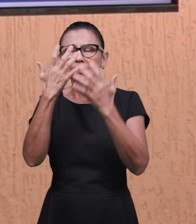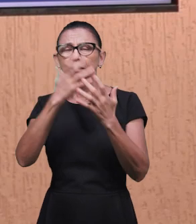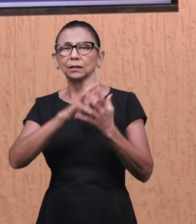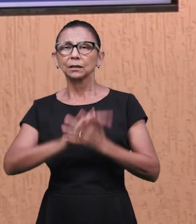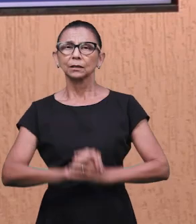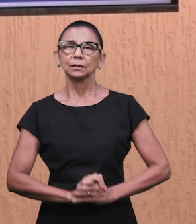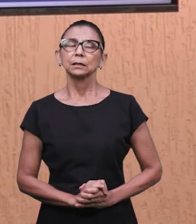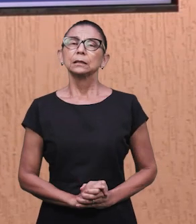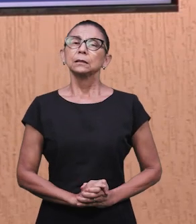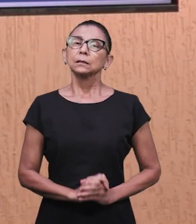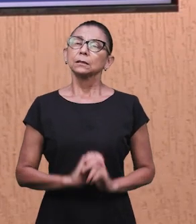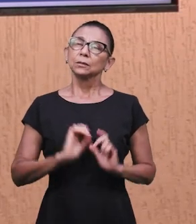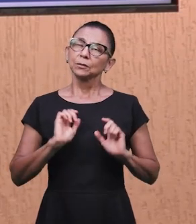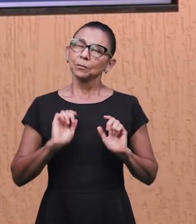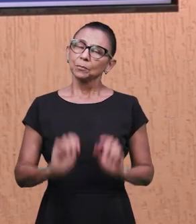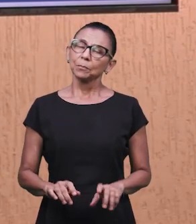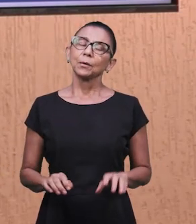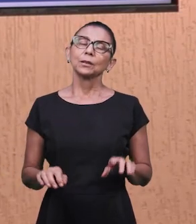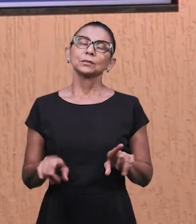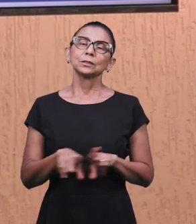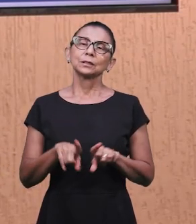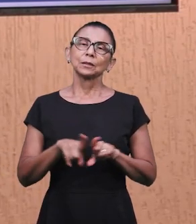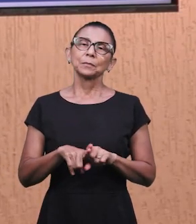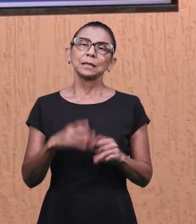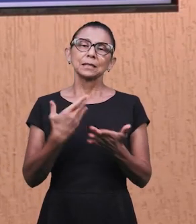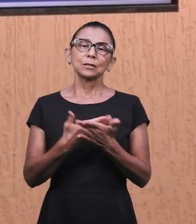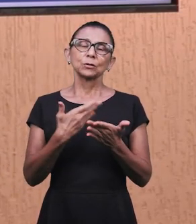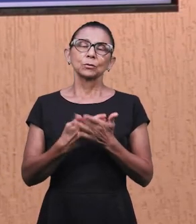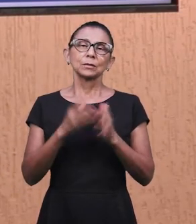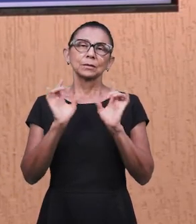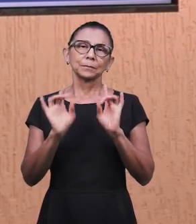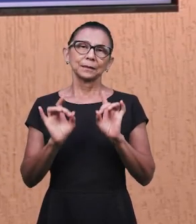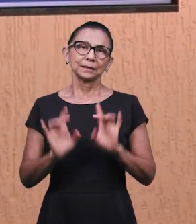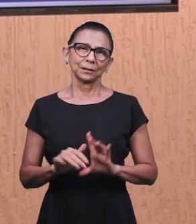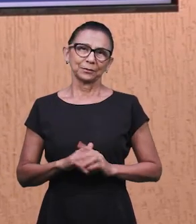para estudo da EBD para essa idade também.